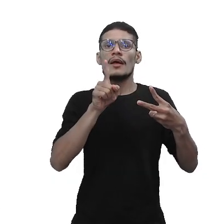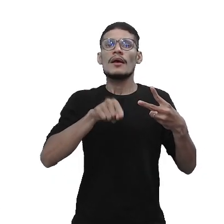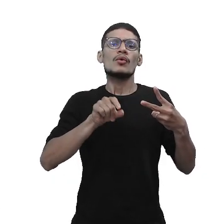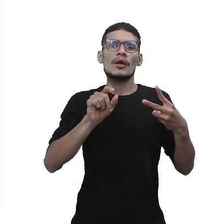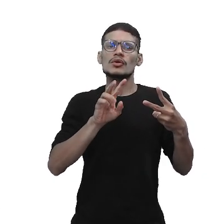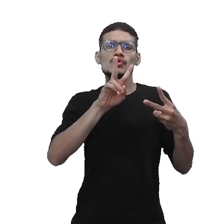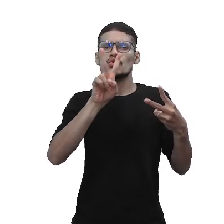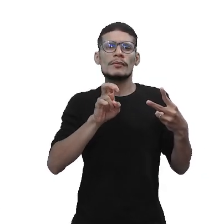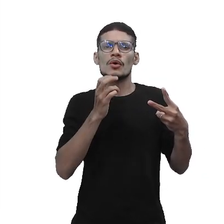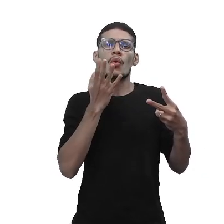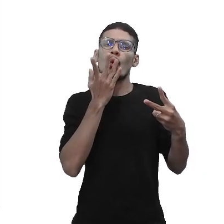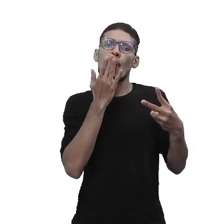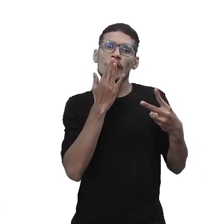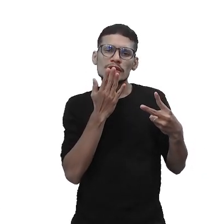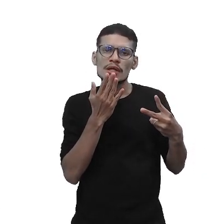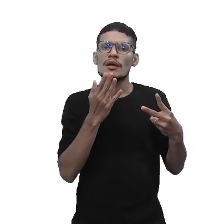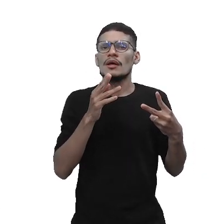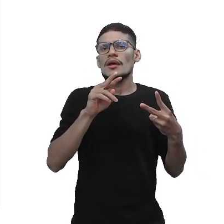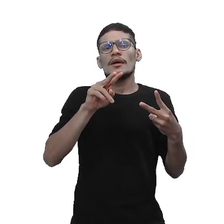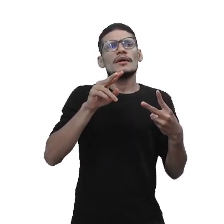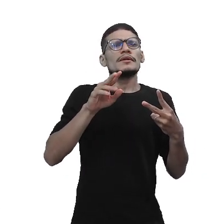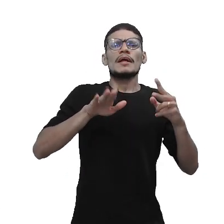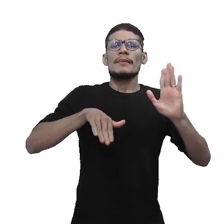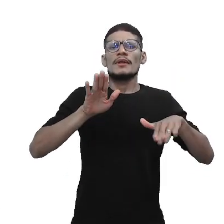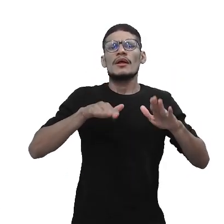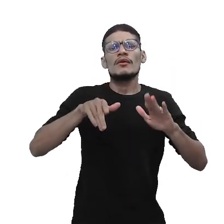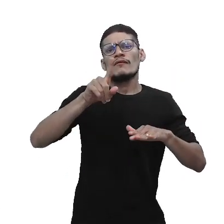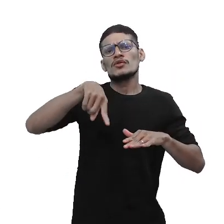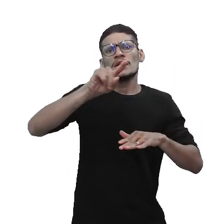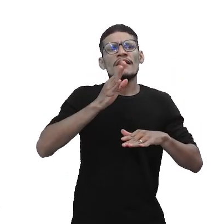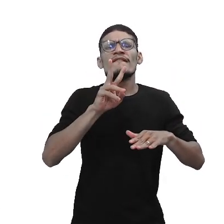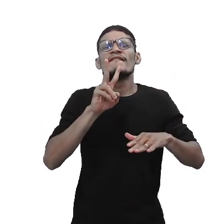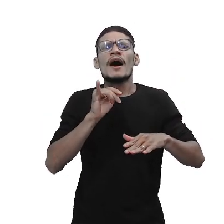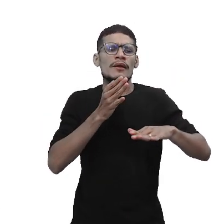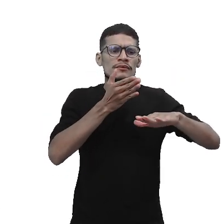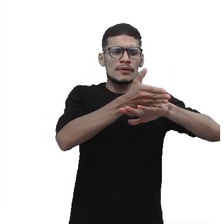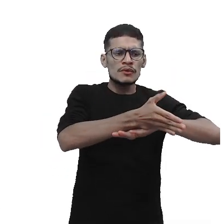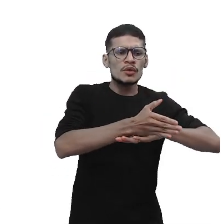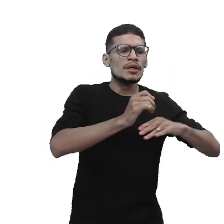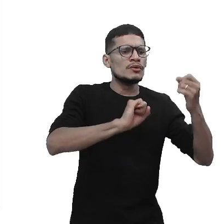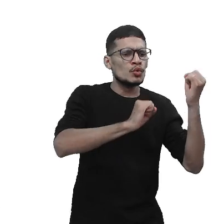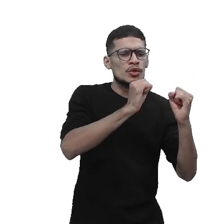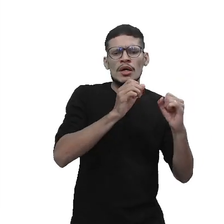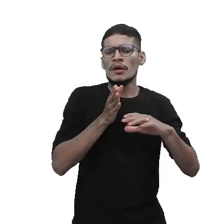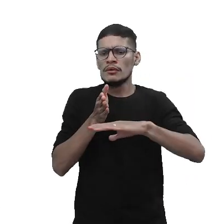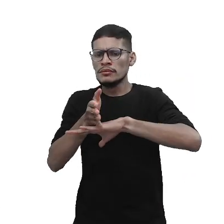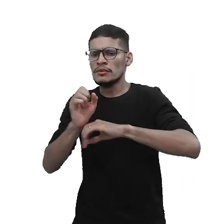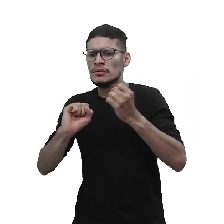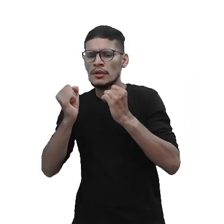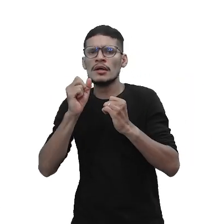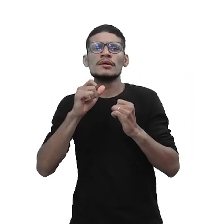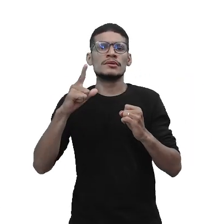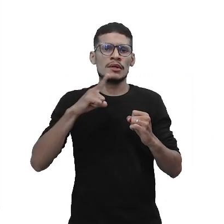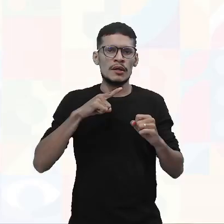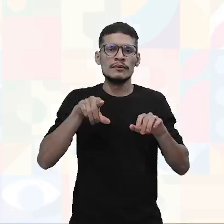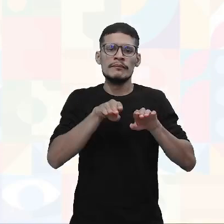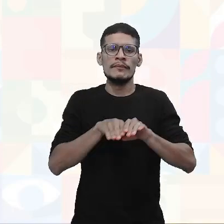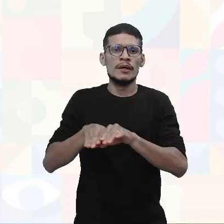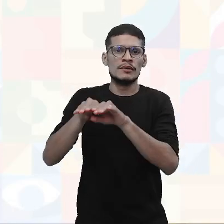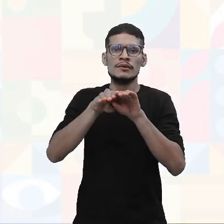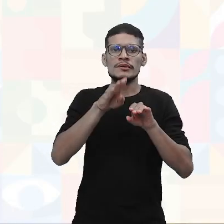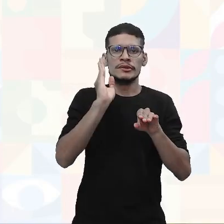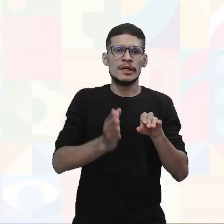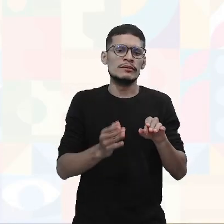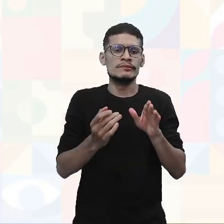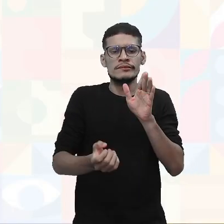cores que vão ser utilizadas, que aí de acordo com você vai entrando em diferentes indústrias, você vai vendo esse padrão sendo repetido, essa